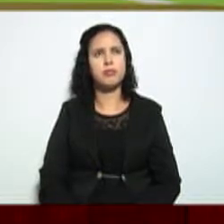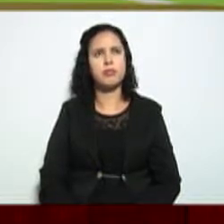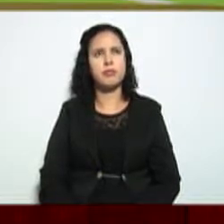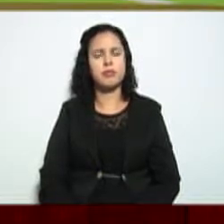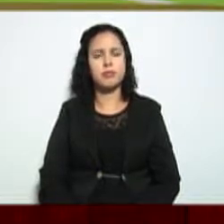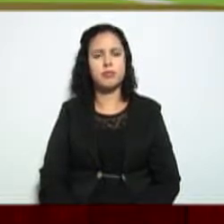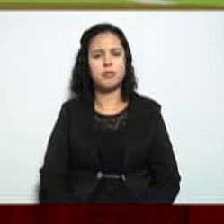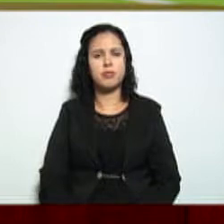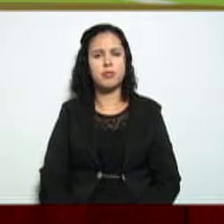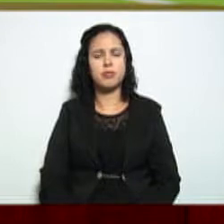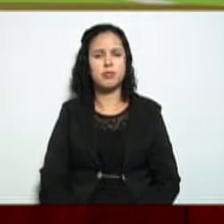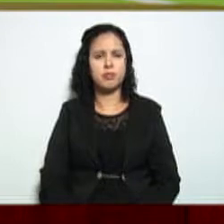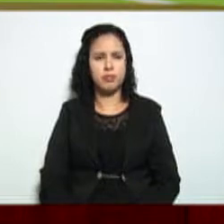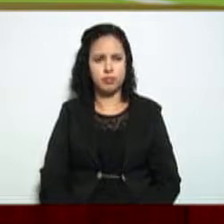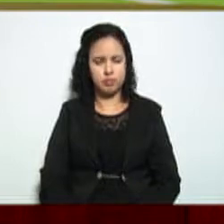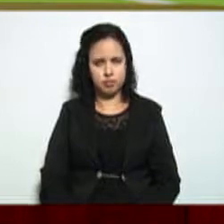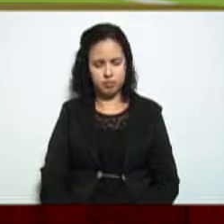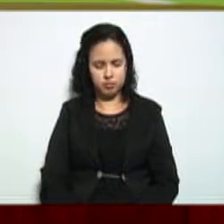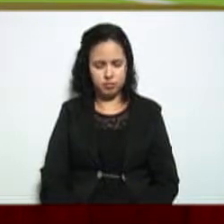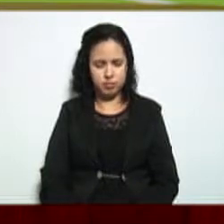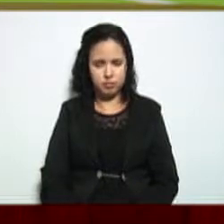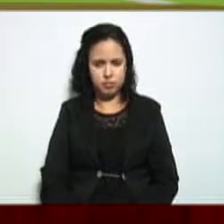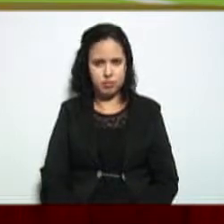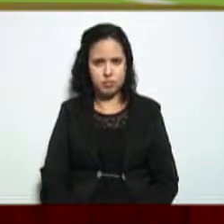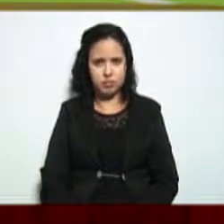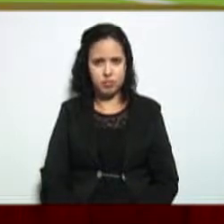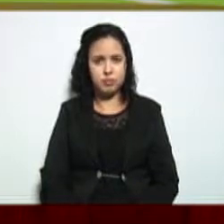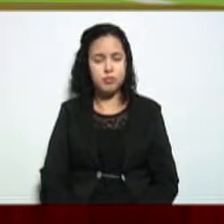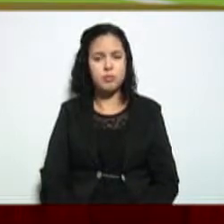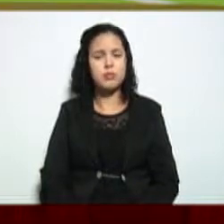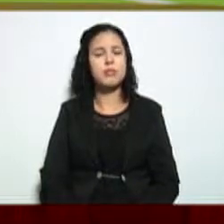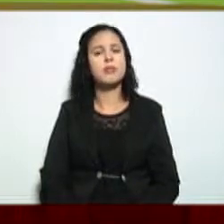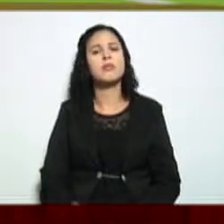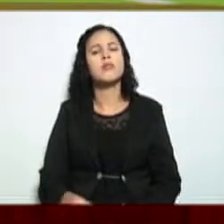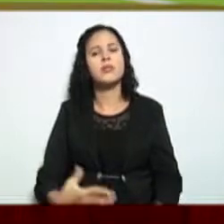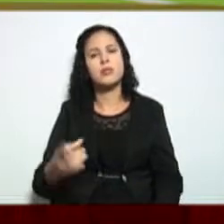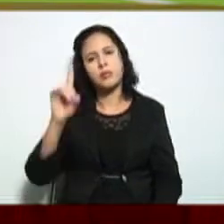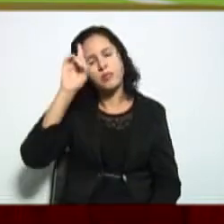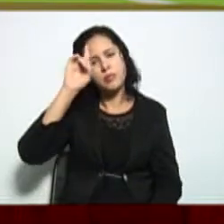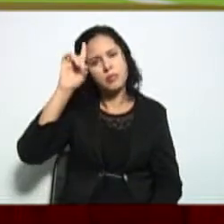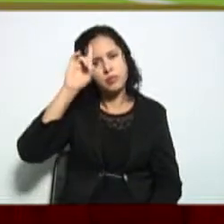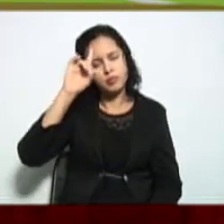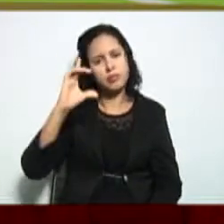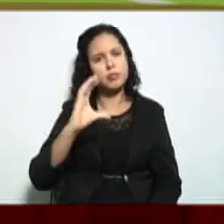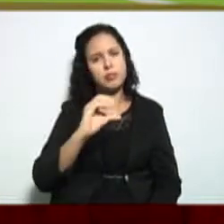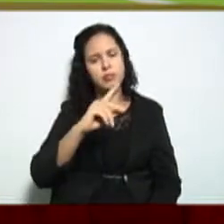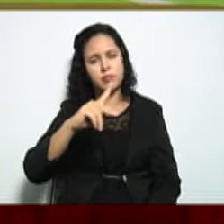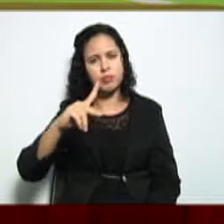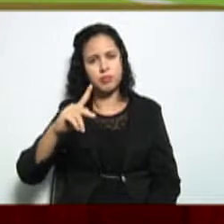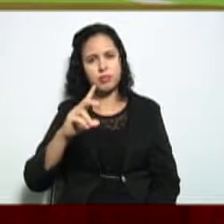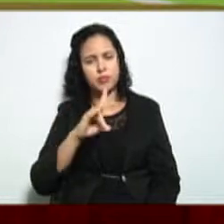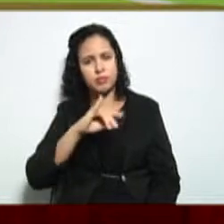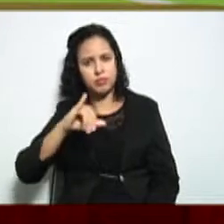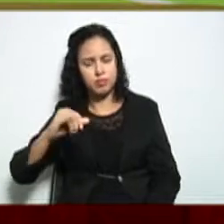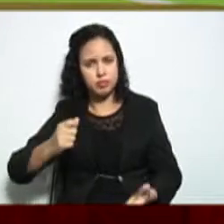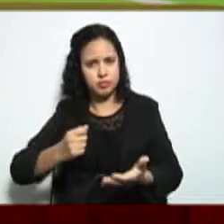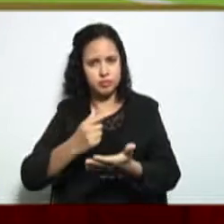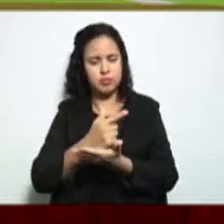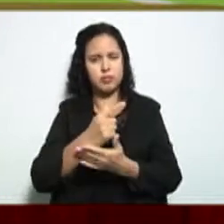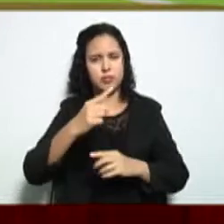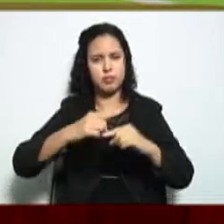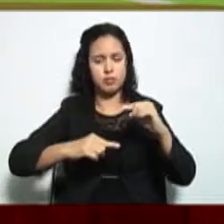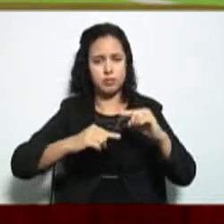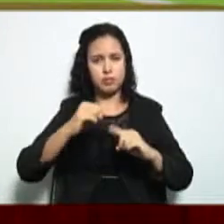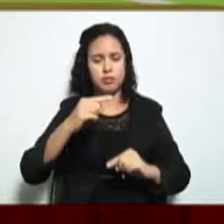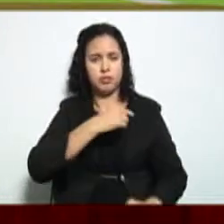Então, na prática, essa cooperativa de consumo, imagina que você vai comprar produtos importados na China. O grande problema é